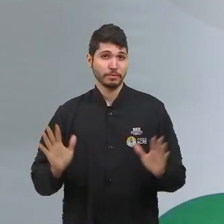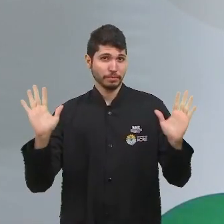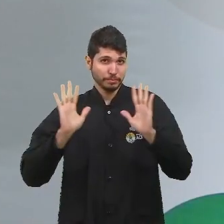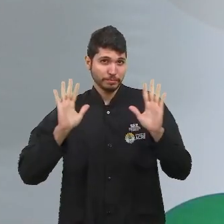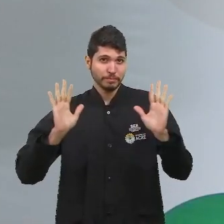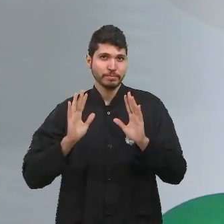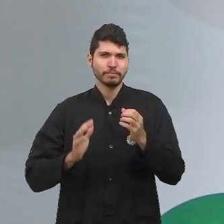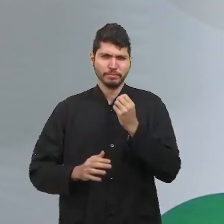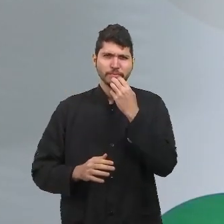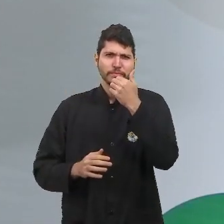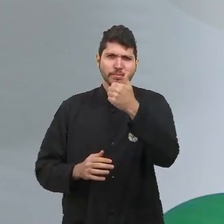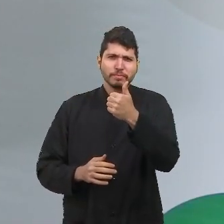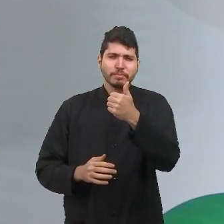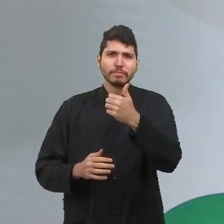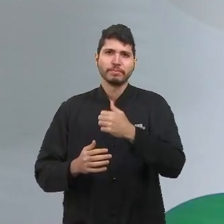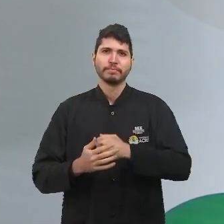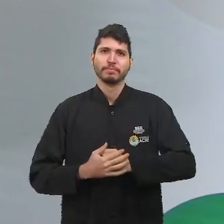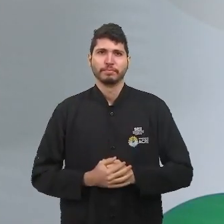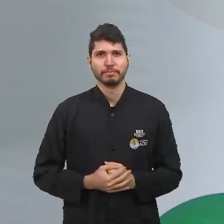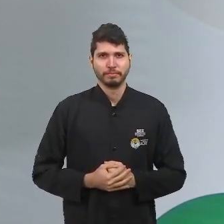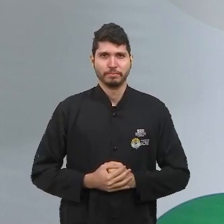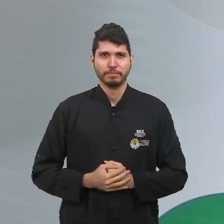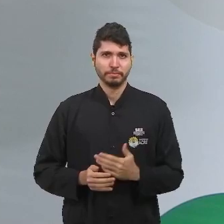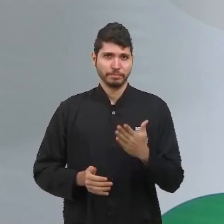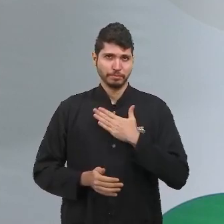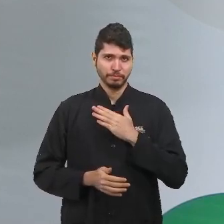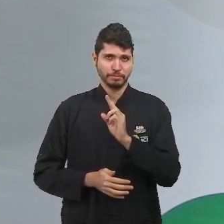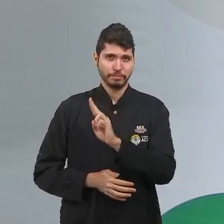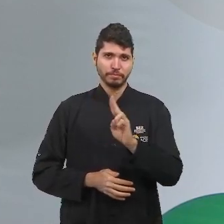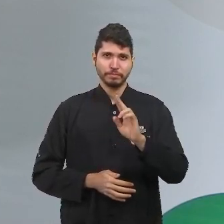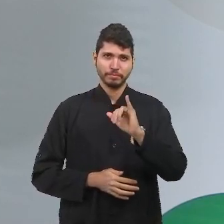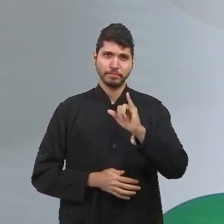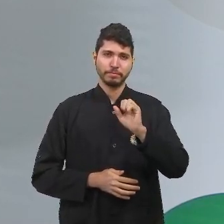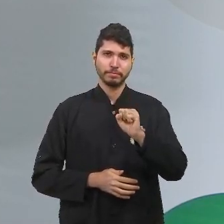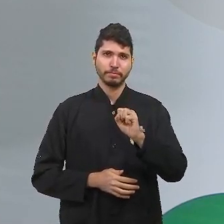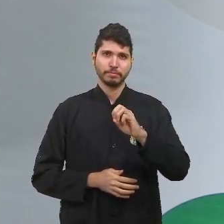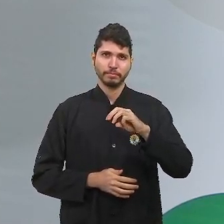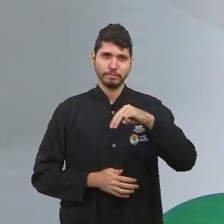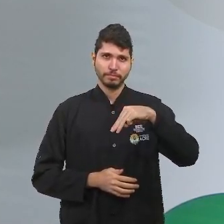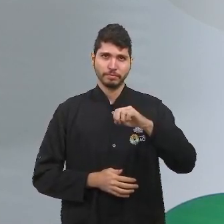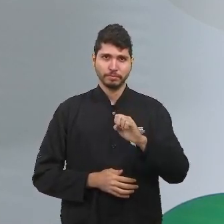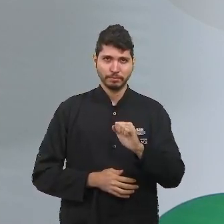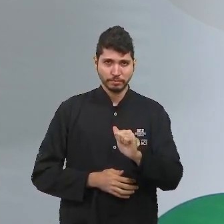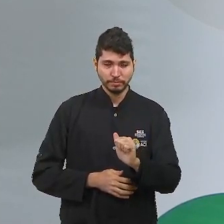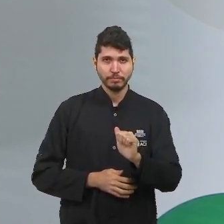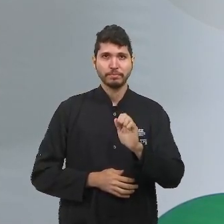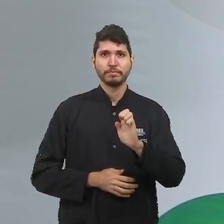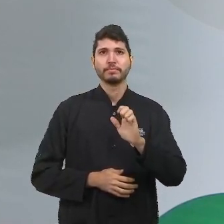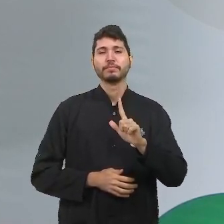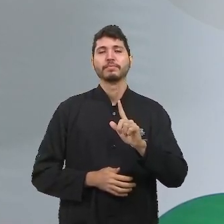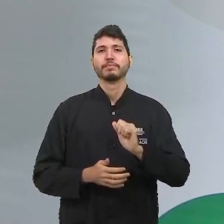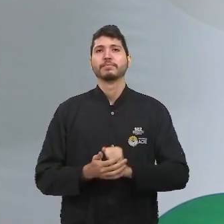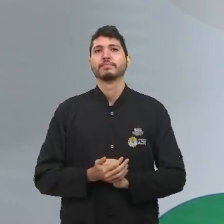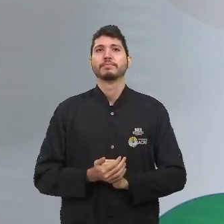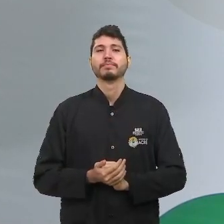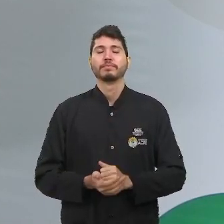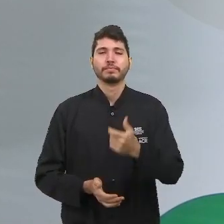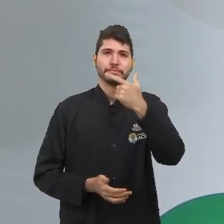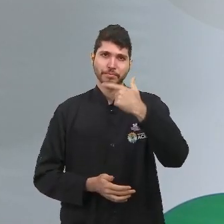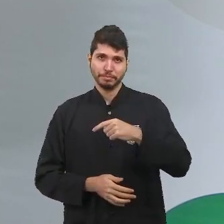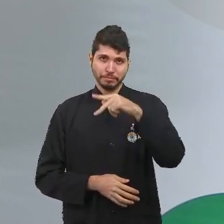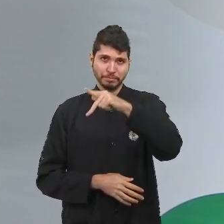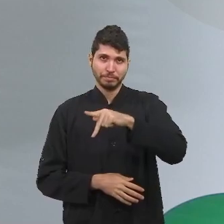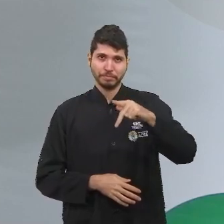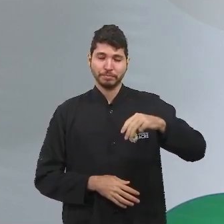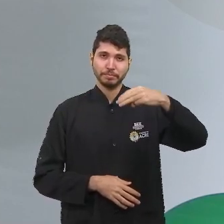Olá, tudo bem com vocês? O meu nome é Ismael Dourado, eu sou professor de matemática e nós iremos conversar